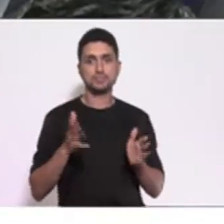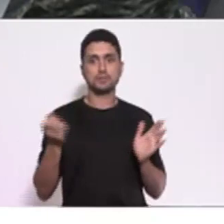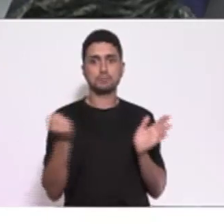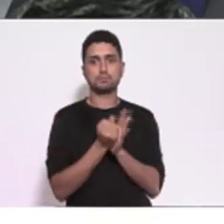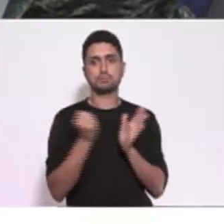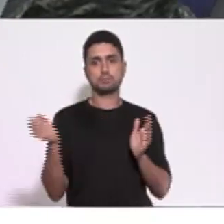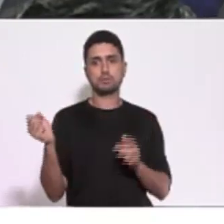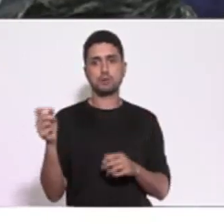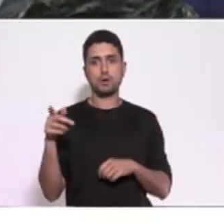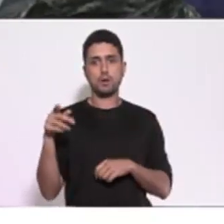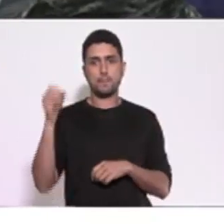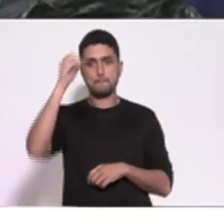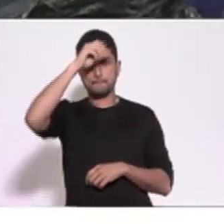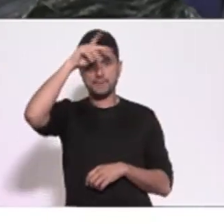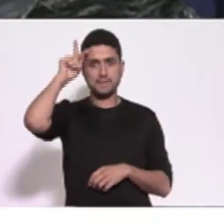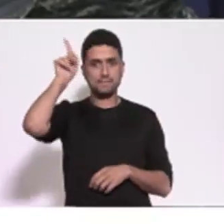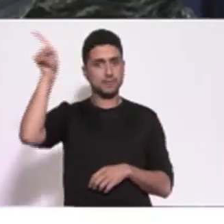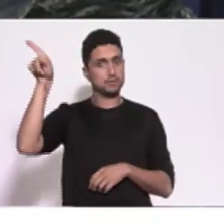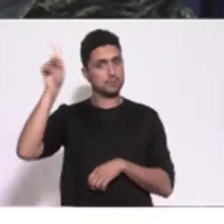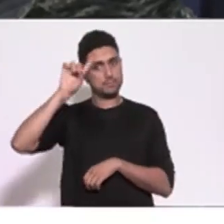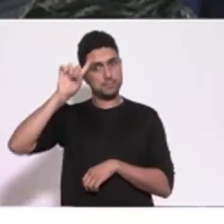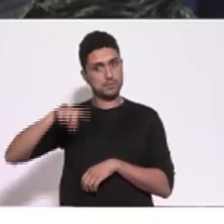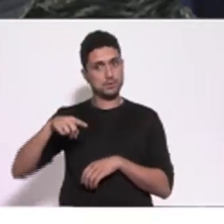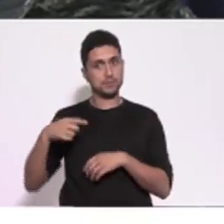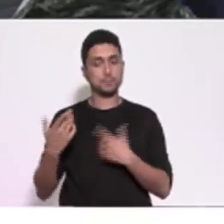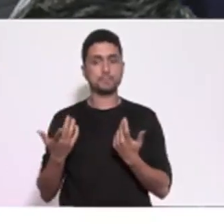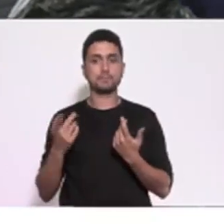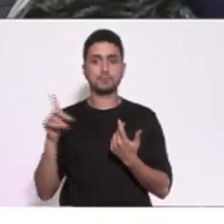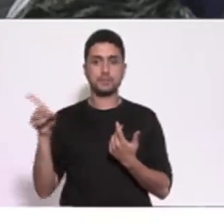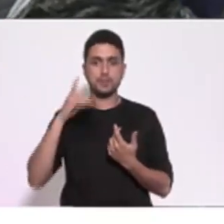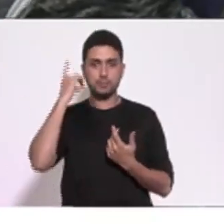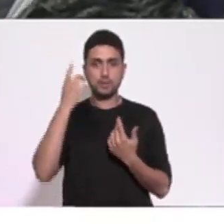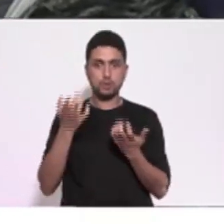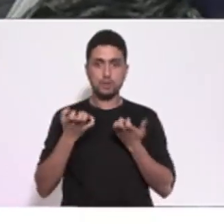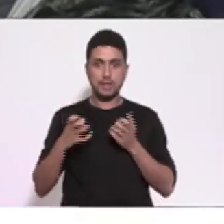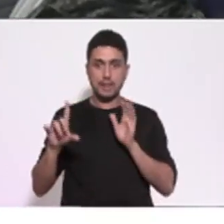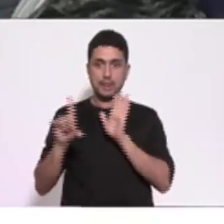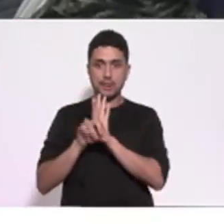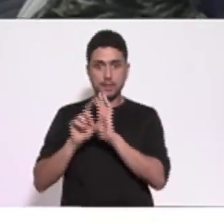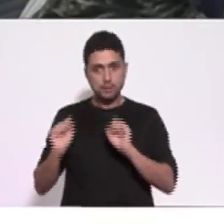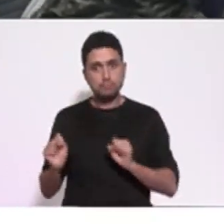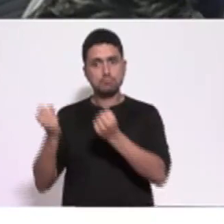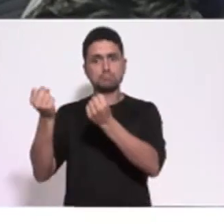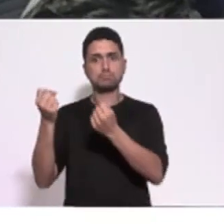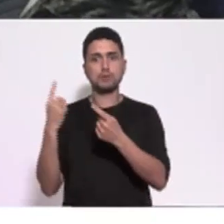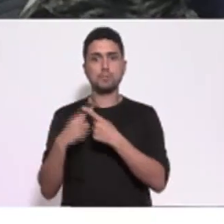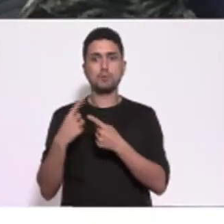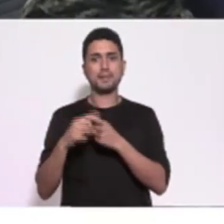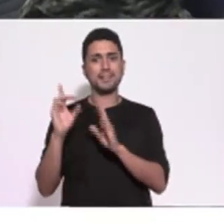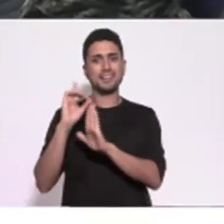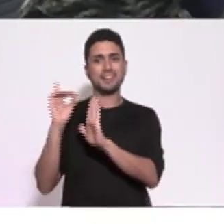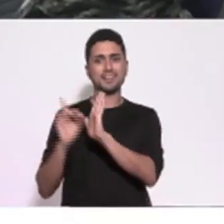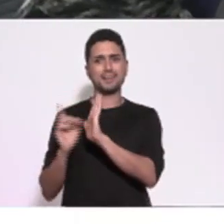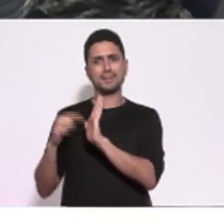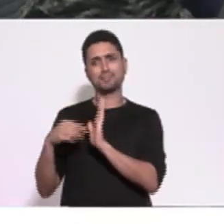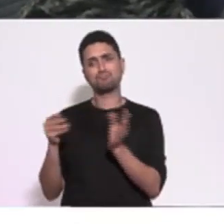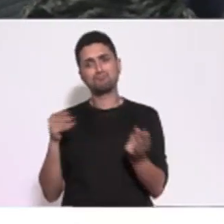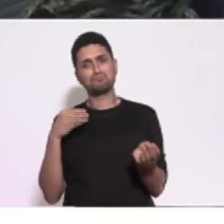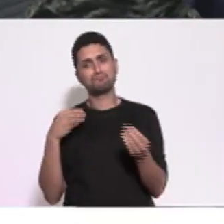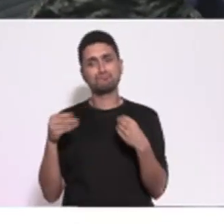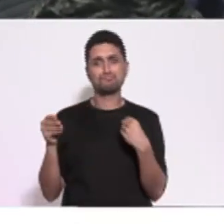prefeito é autoridade para isso. Ele quer fortalecer com lei, porque decreto é muito mais fácil de